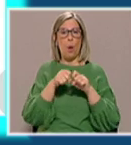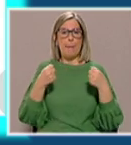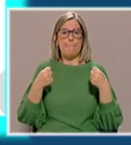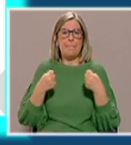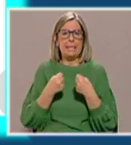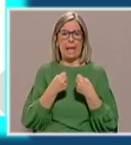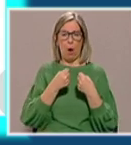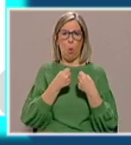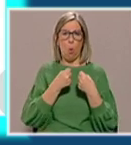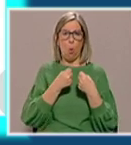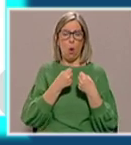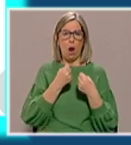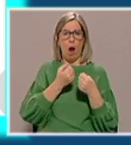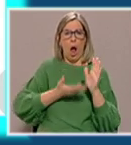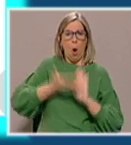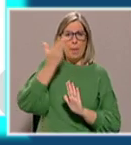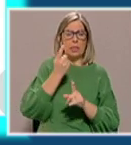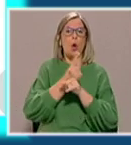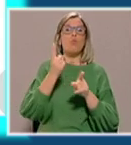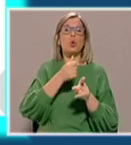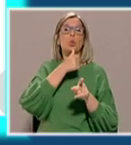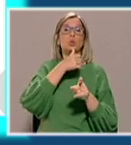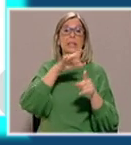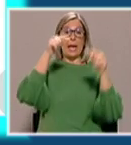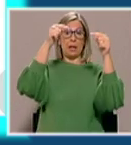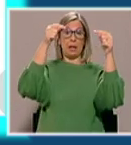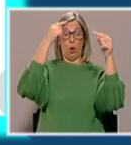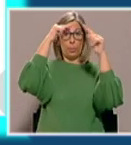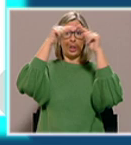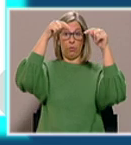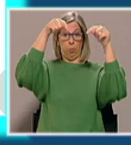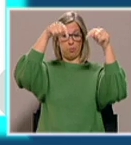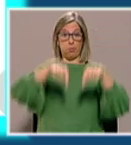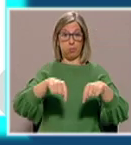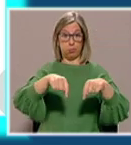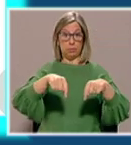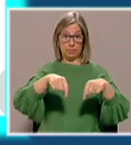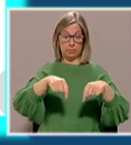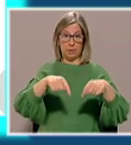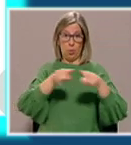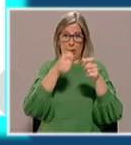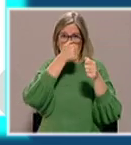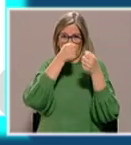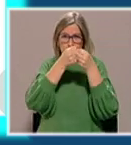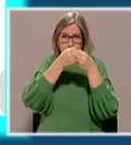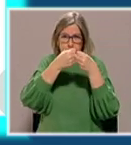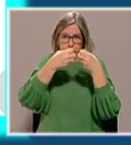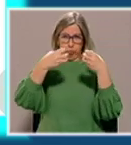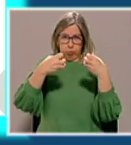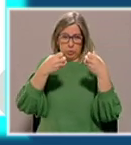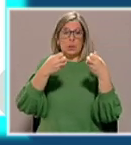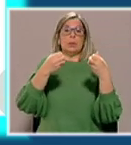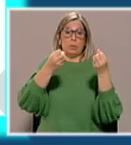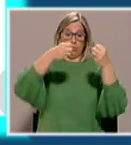sangue vai passar para os ventrículos. Os ventrículos vão encher, vocês veem do lado direito temos então o sangue arterial, representado a